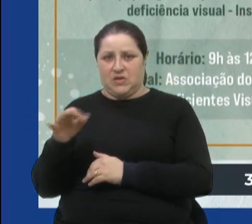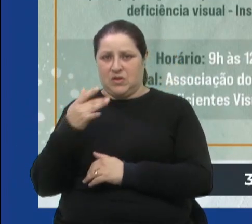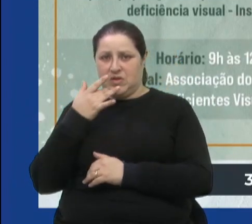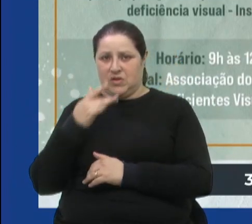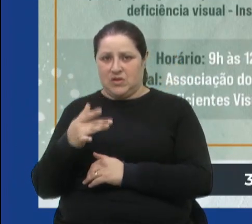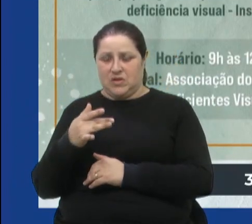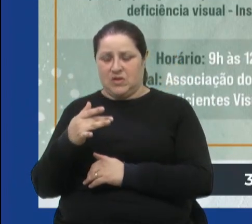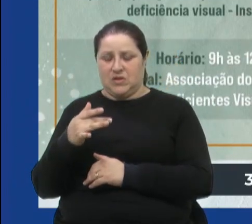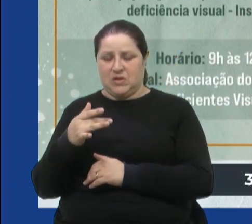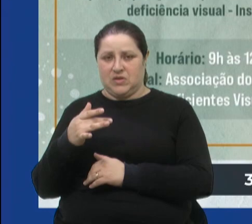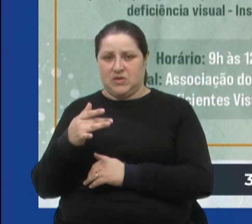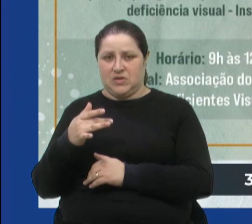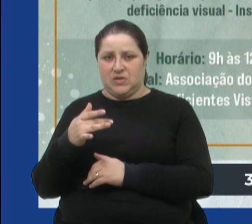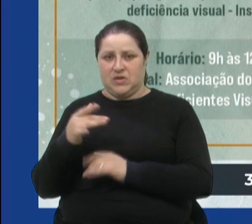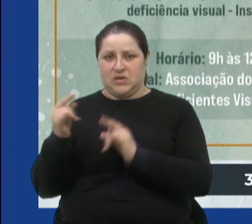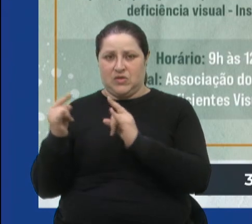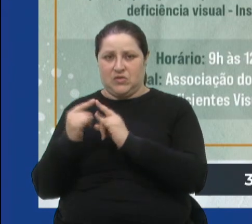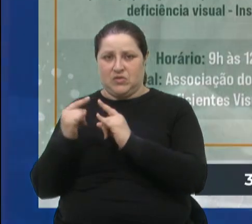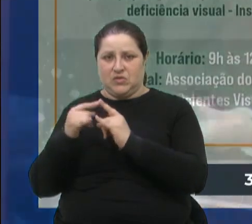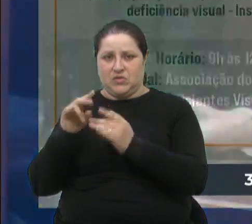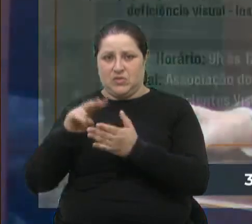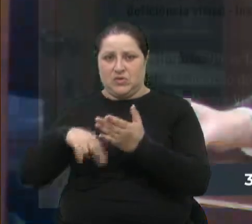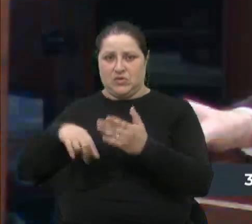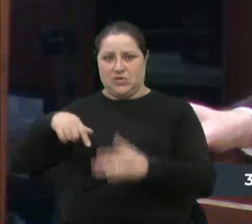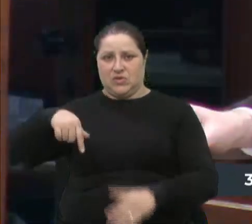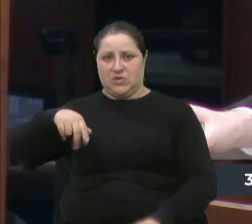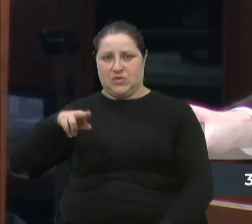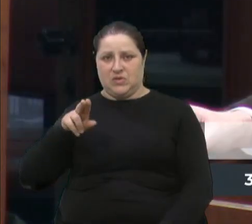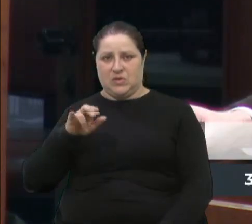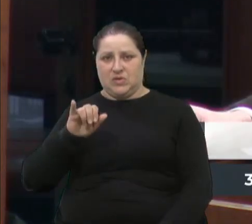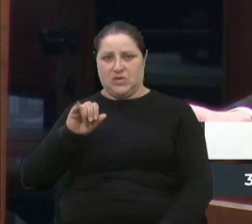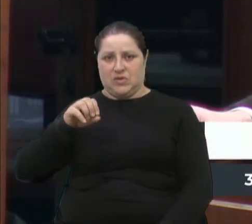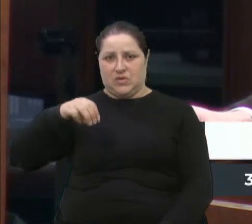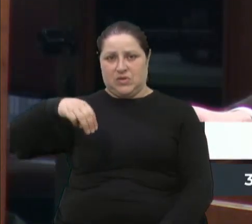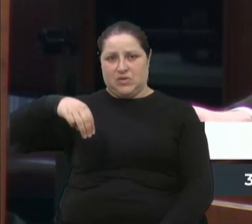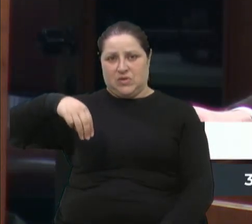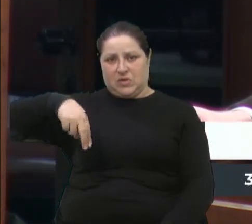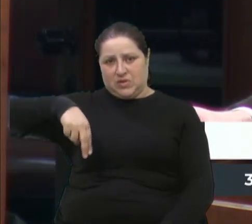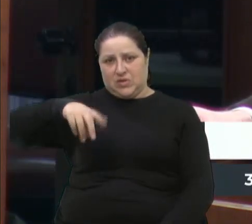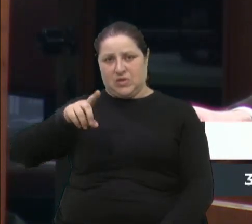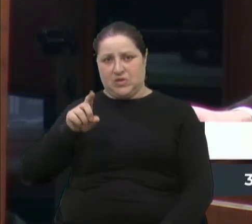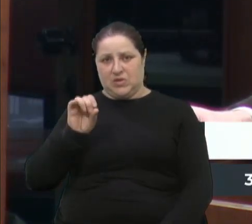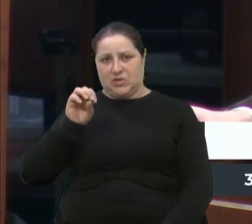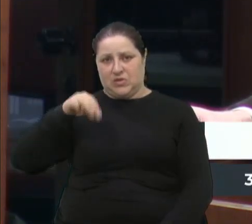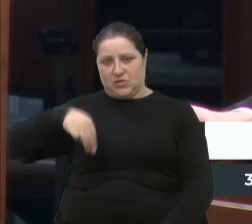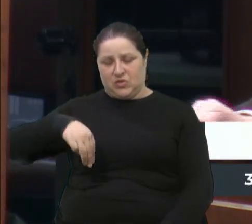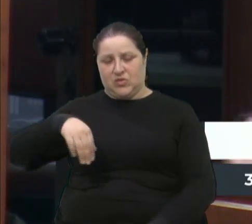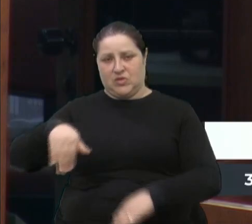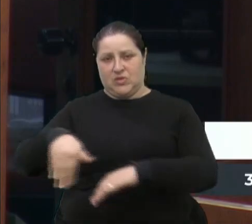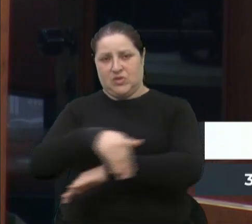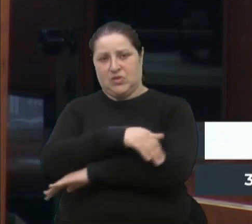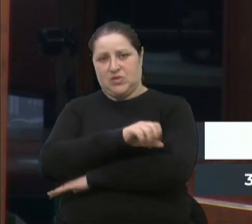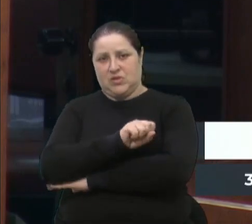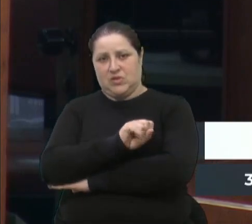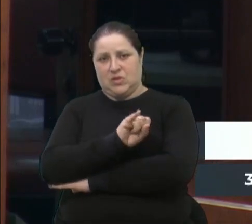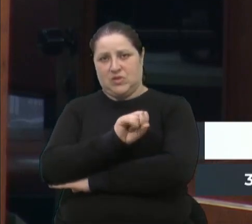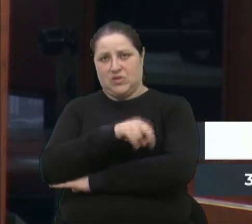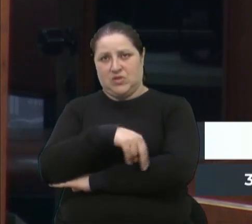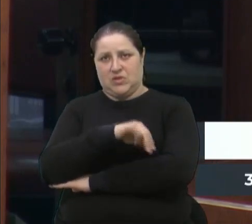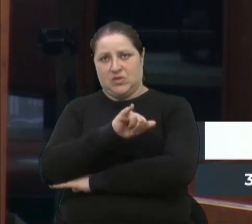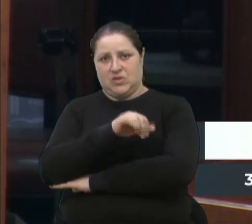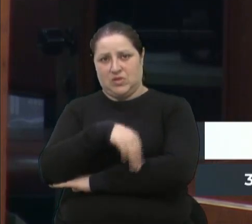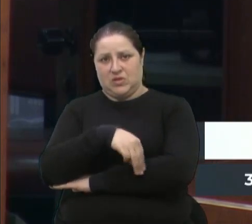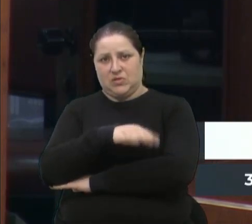de Leitura Quindim, Rua Sinimbu, 1670, no 6º andar. E dia